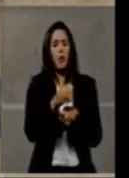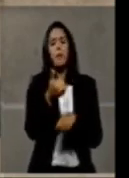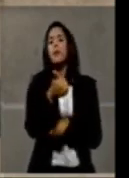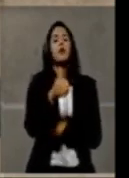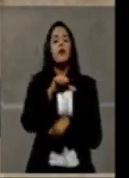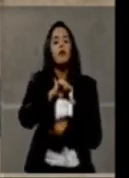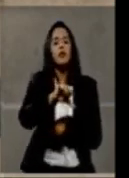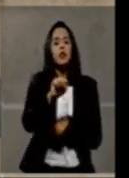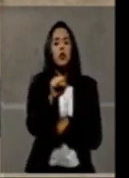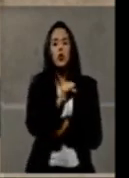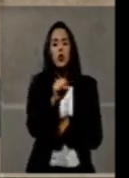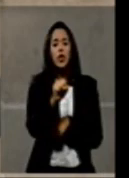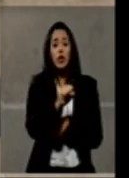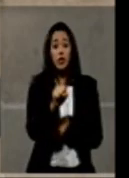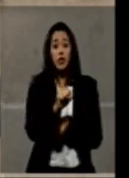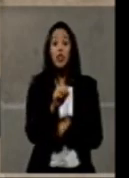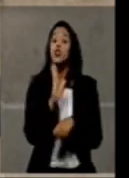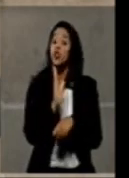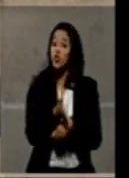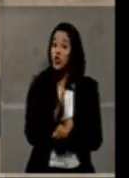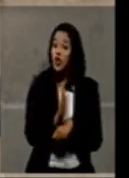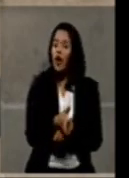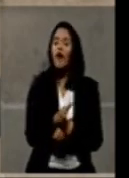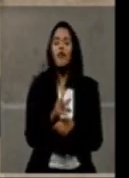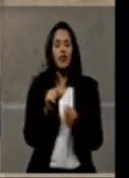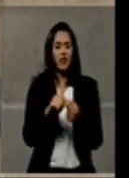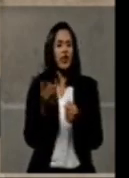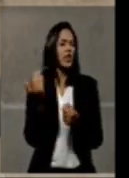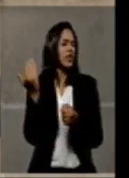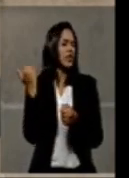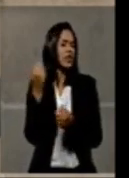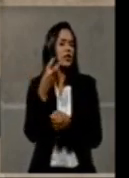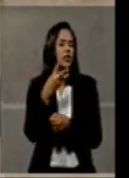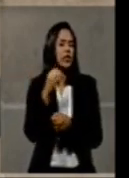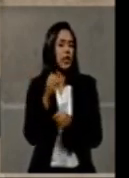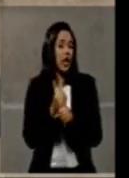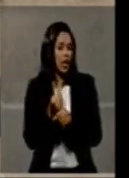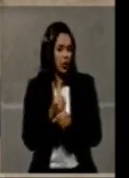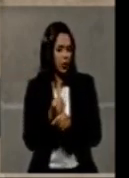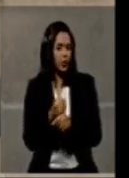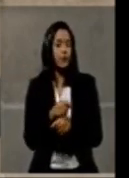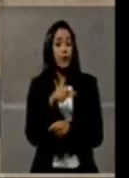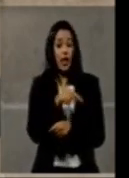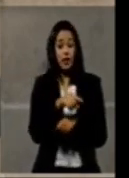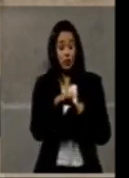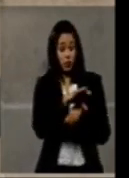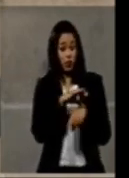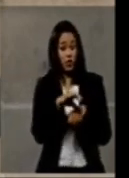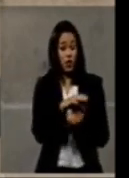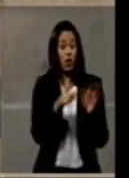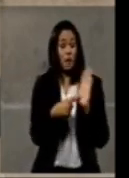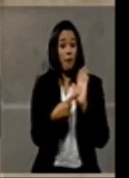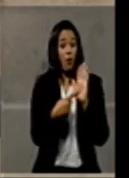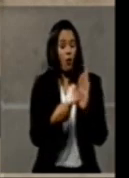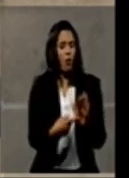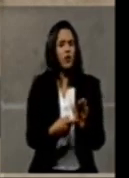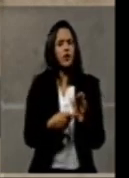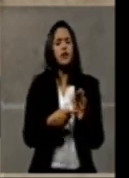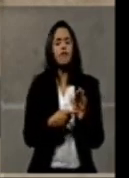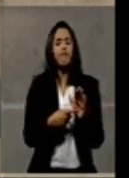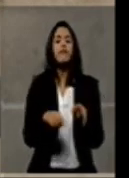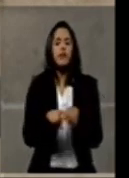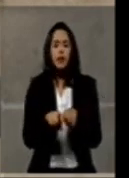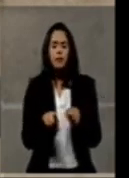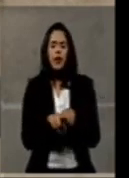que rezei comemorou 30 anos ela tem mostrado sua eficácia na medida em que